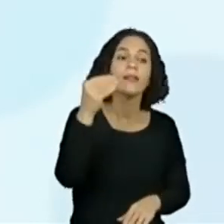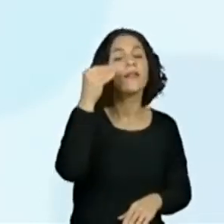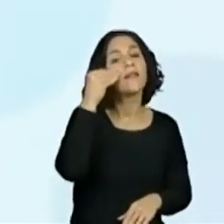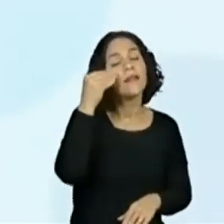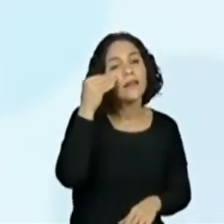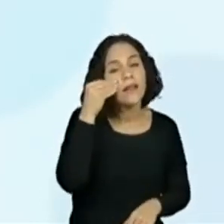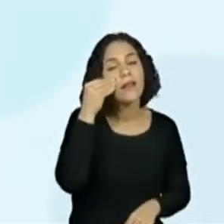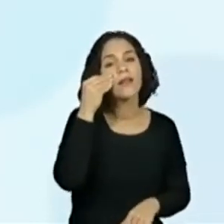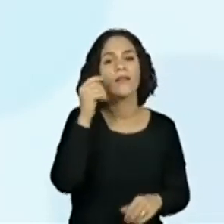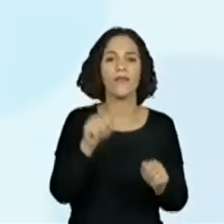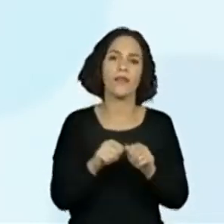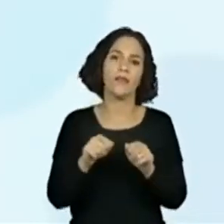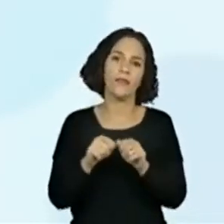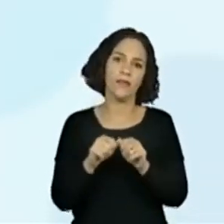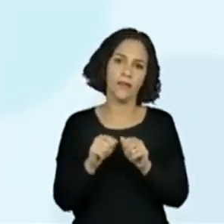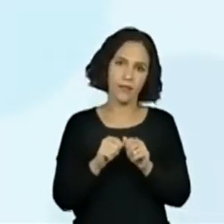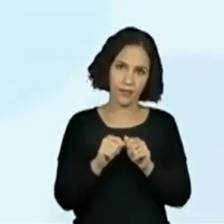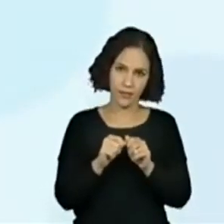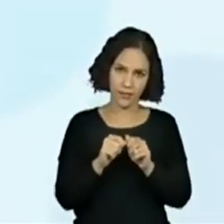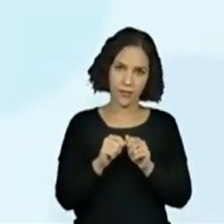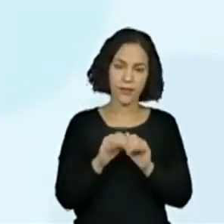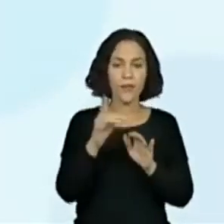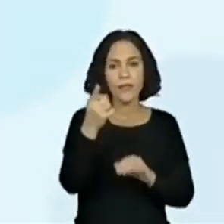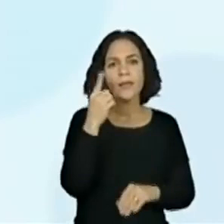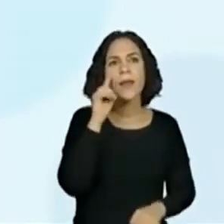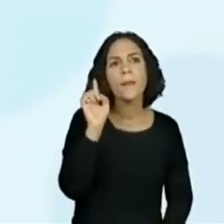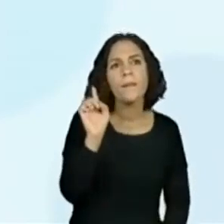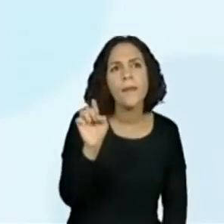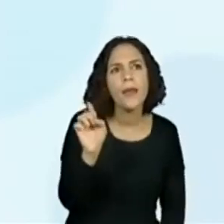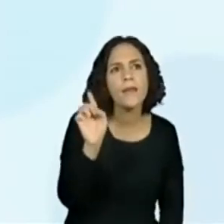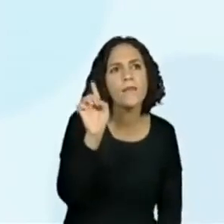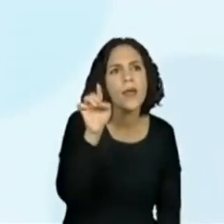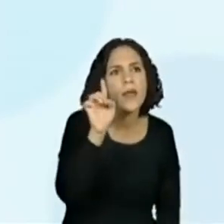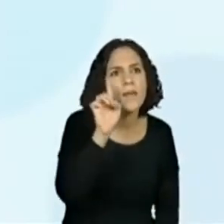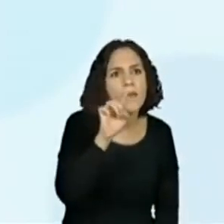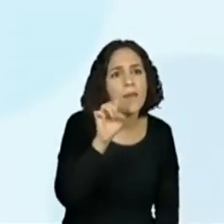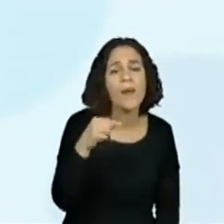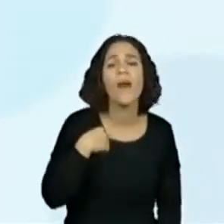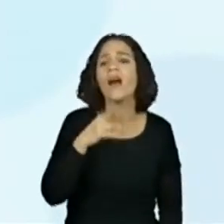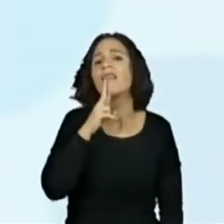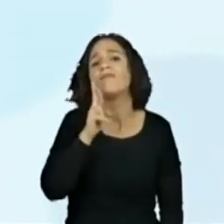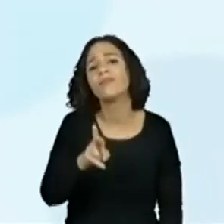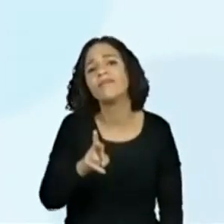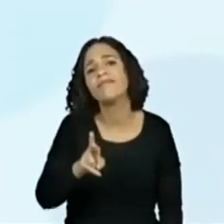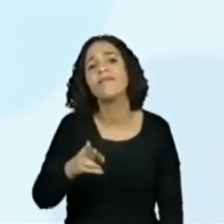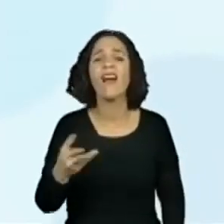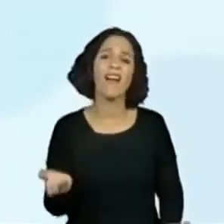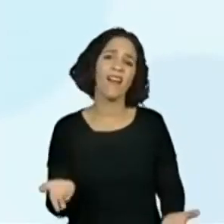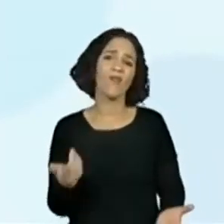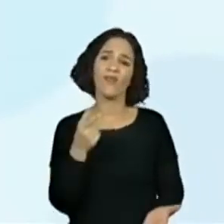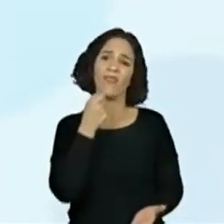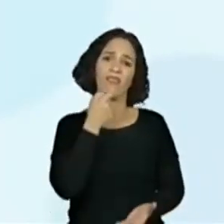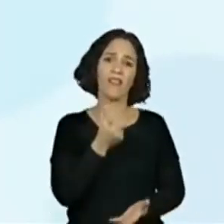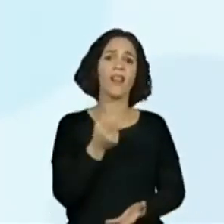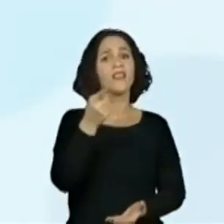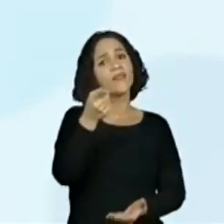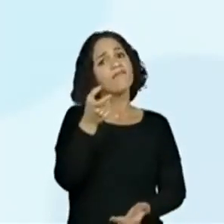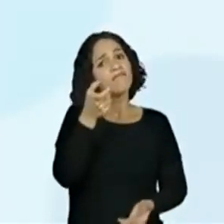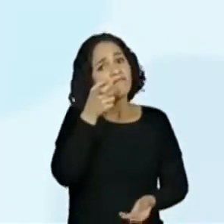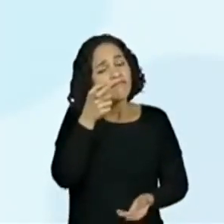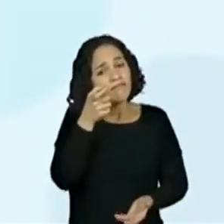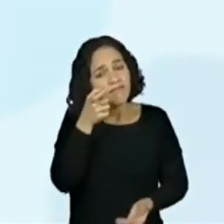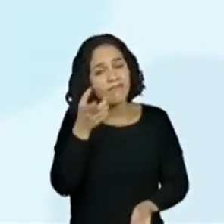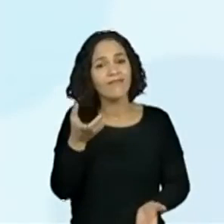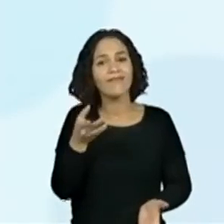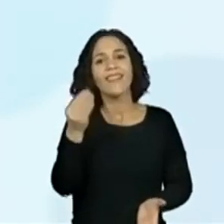primeiro fazer. Isso, porque coloca senão... um dedinho aí, né? Isso, porque se a gente já responde, poxa, não, a gente sabe que vocês estão assistindo, os professores